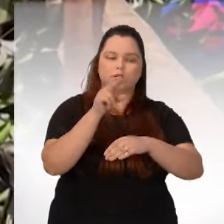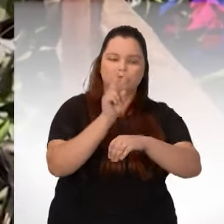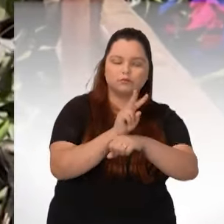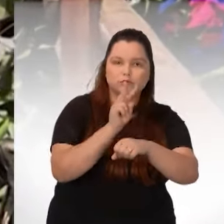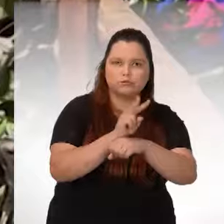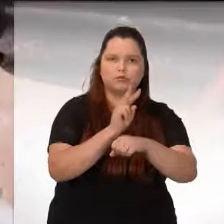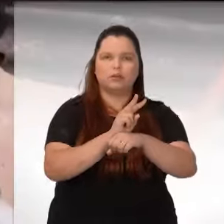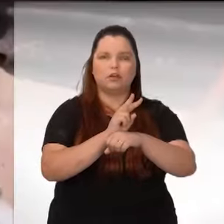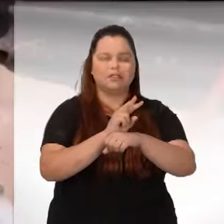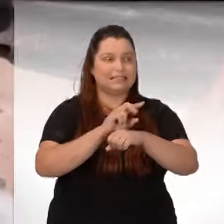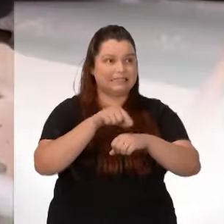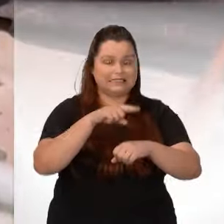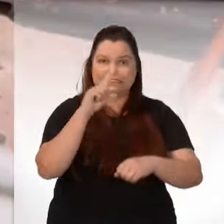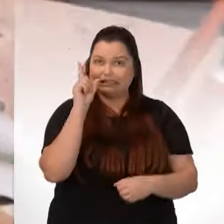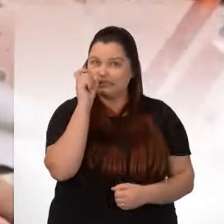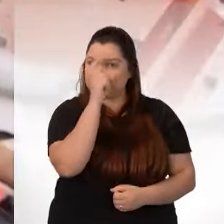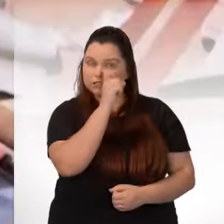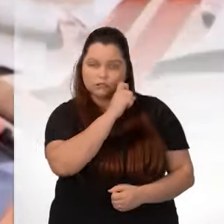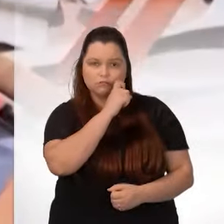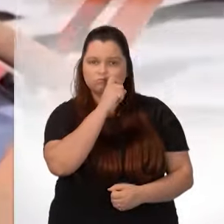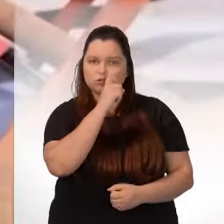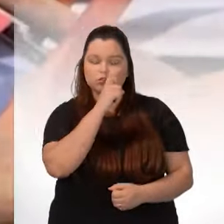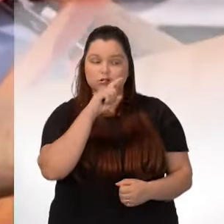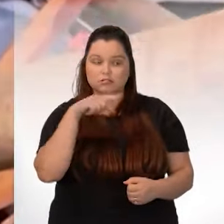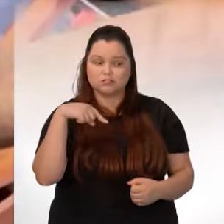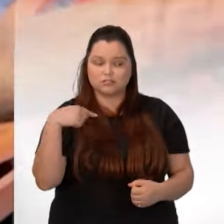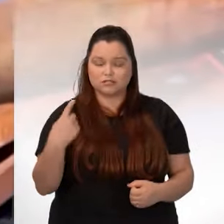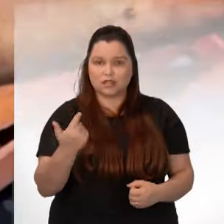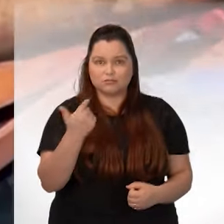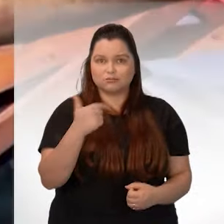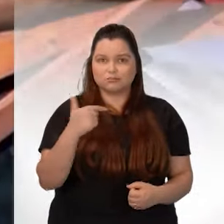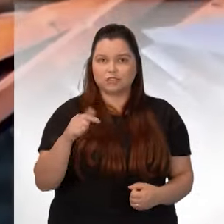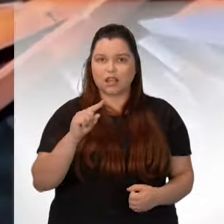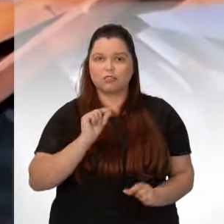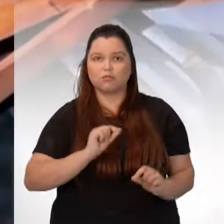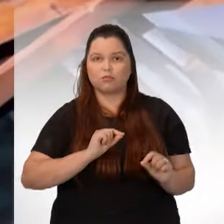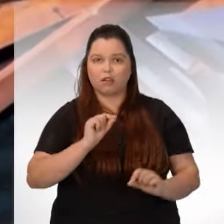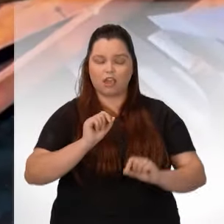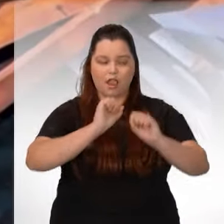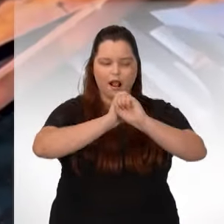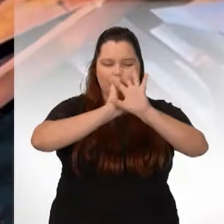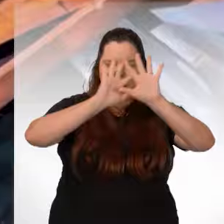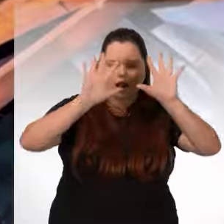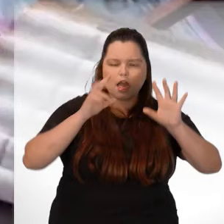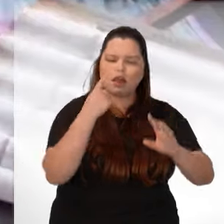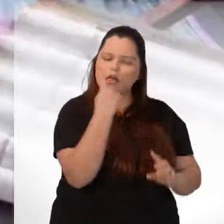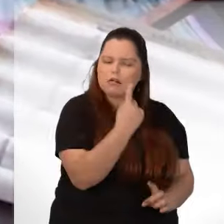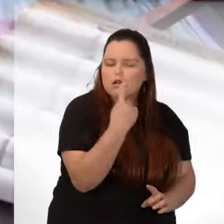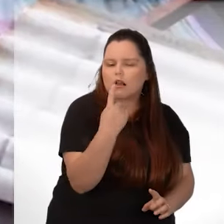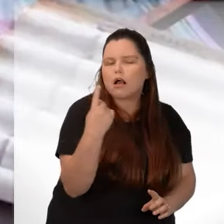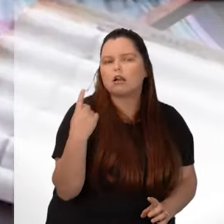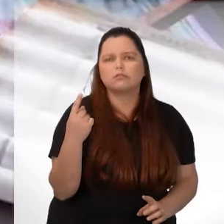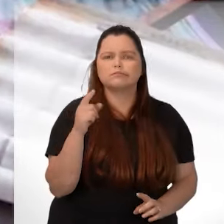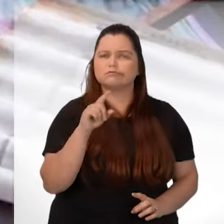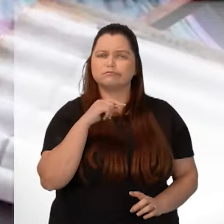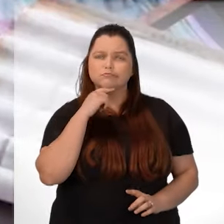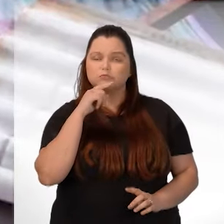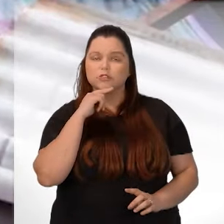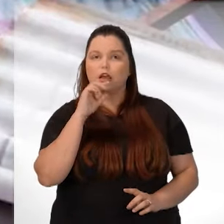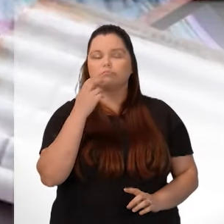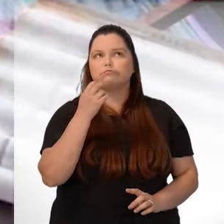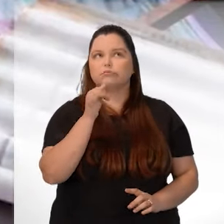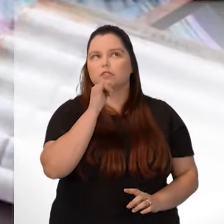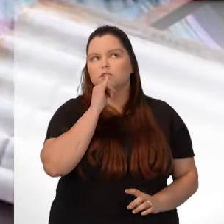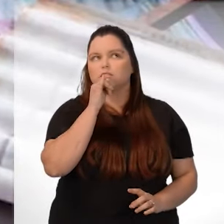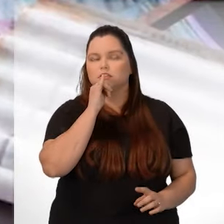estrutural super complexo, você não tem desde o início aclaradas cada uma das categorias. Mas essas categorias